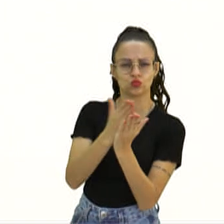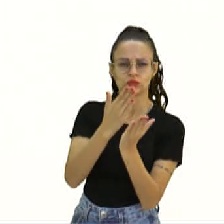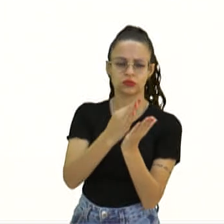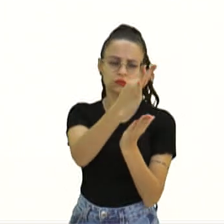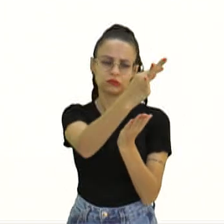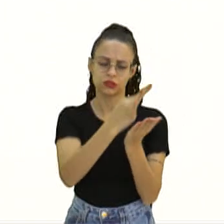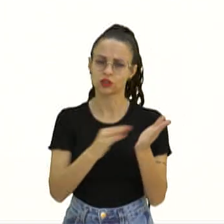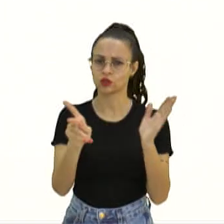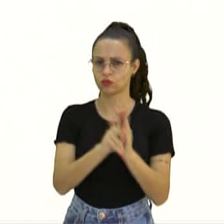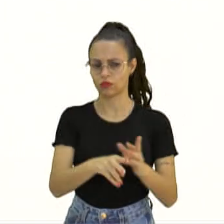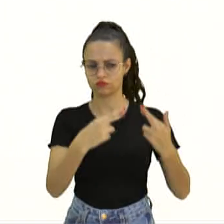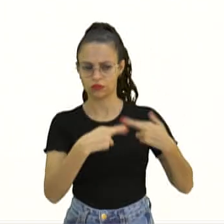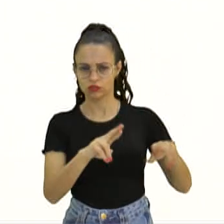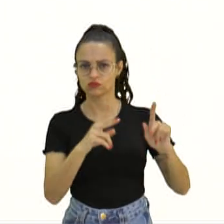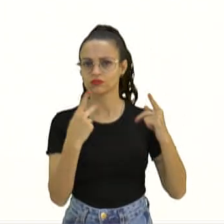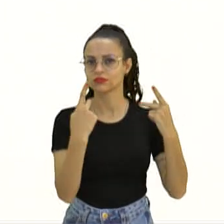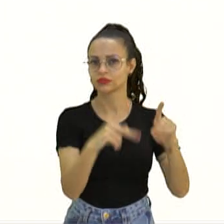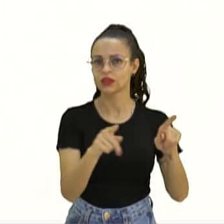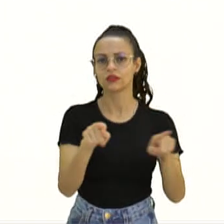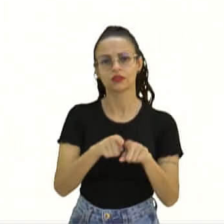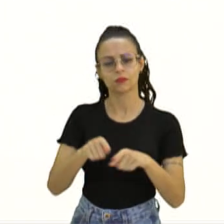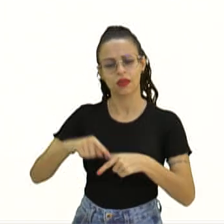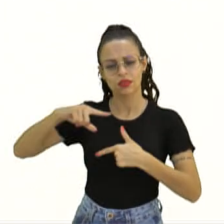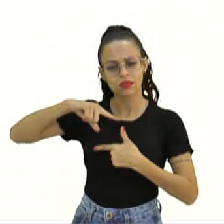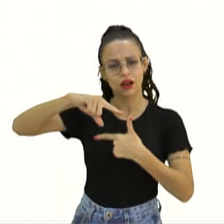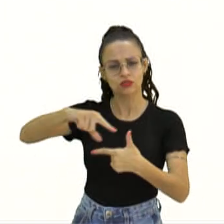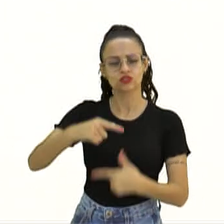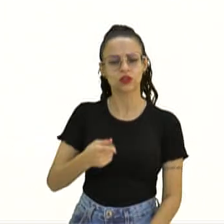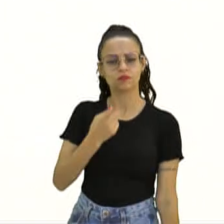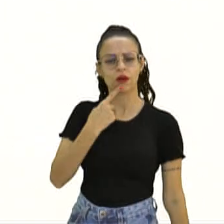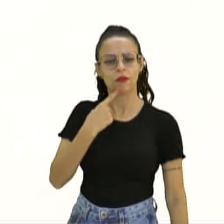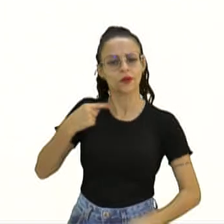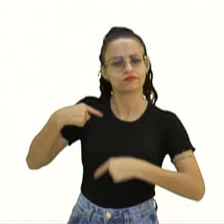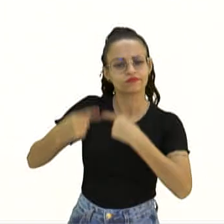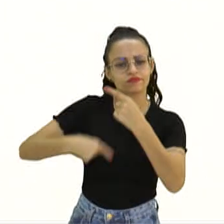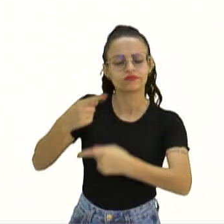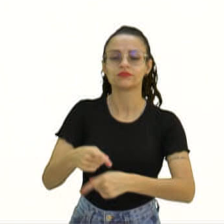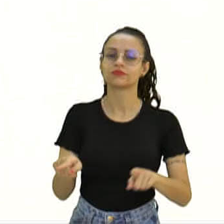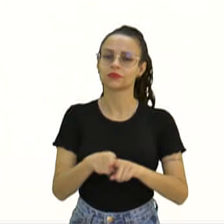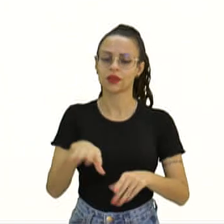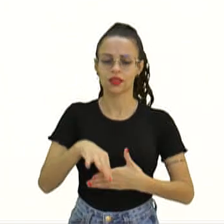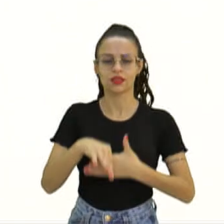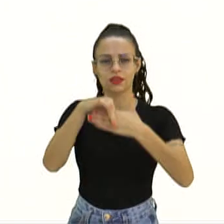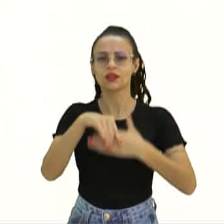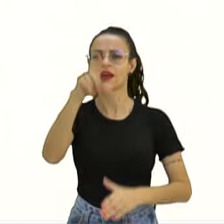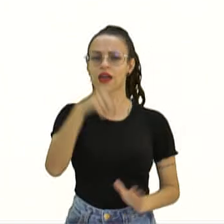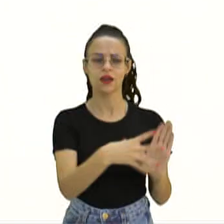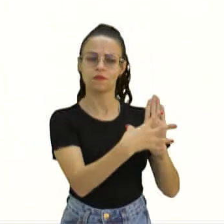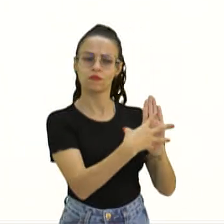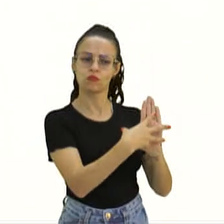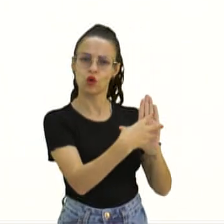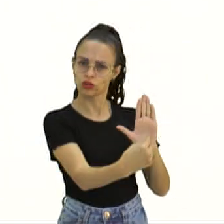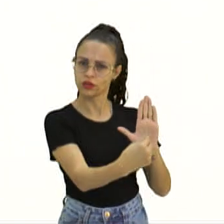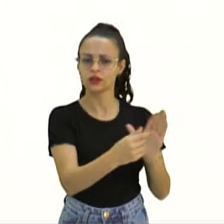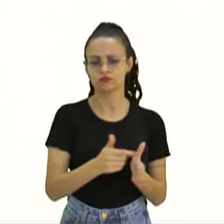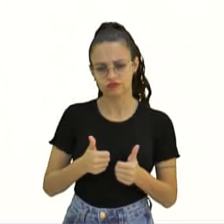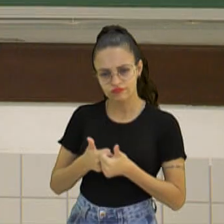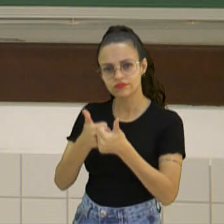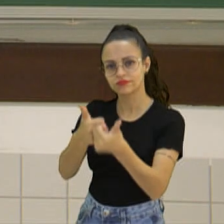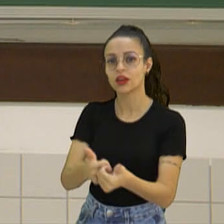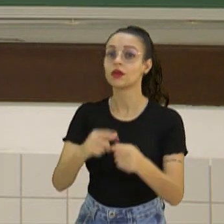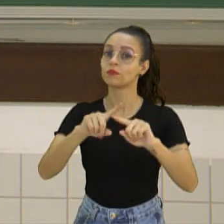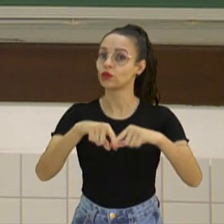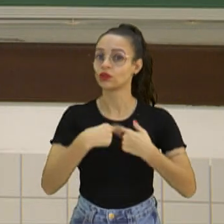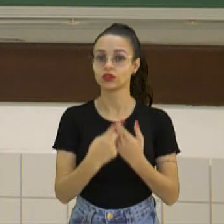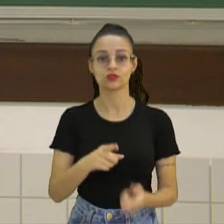escrito mantém a tradição oral e portanto os líderes são exemplos a serem seguidos é por isso que nós